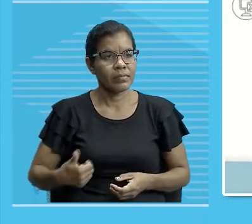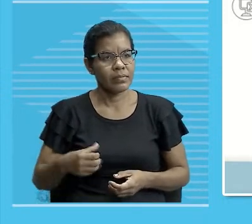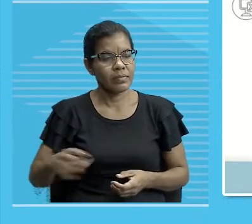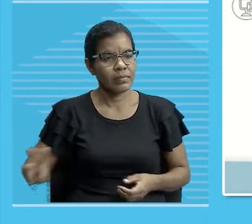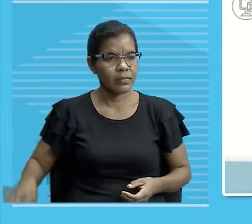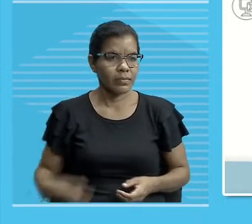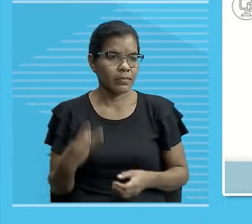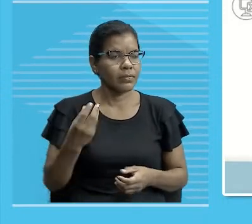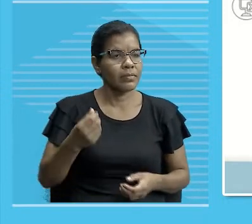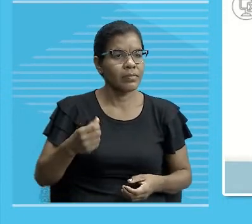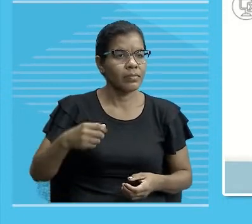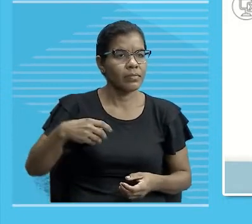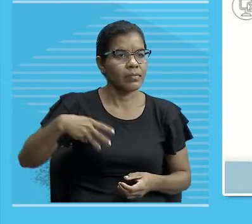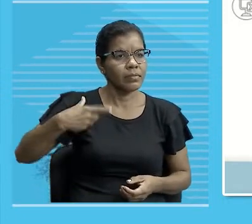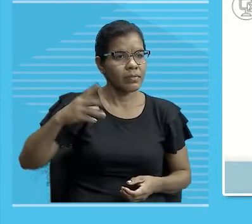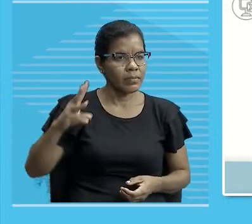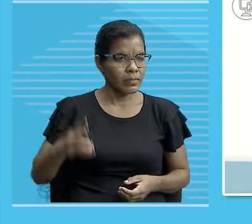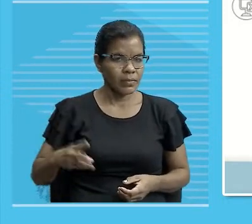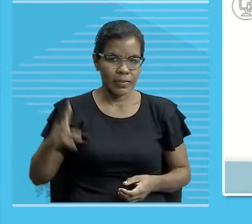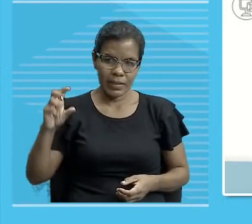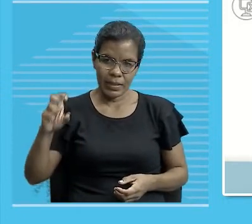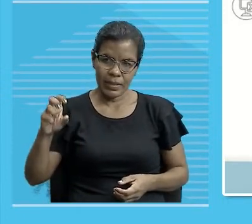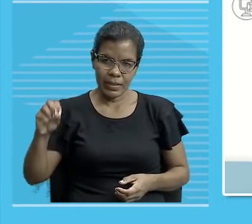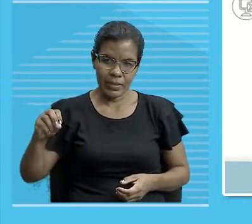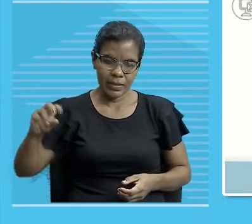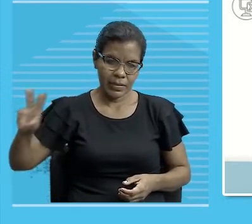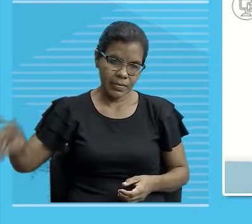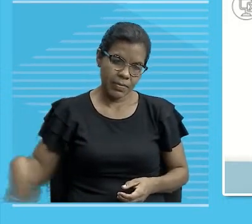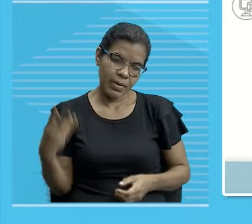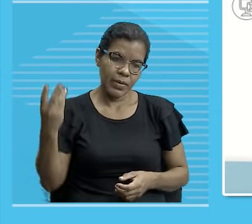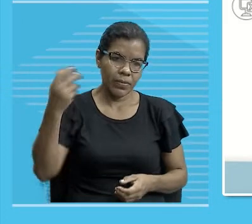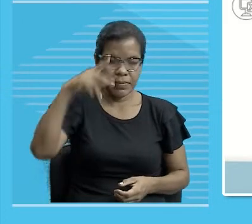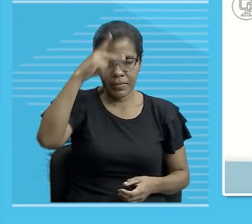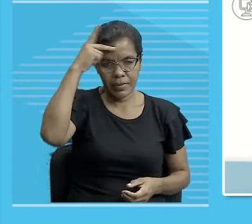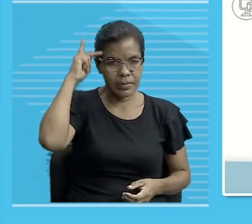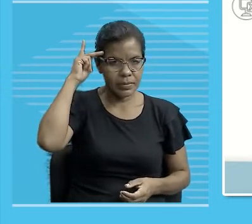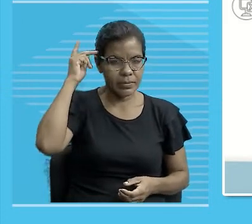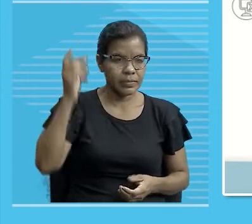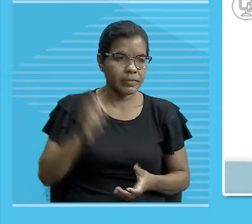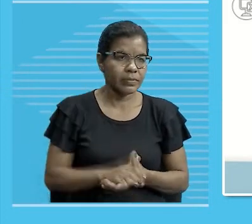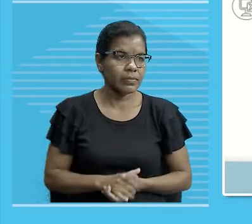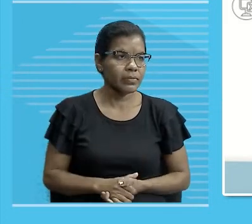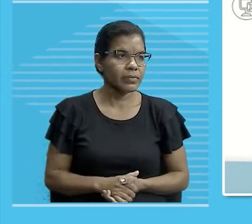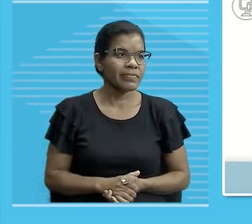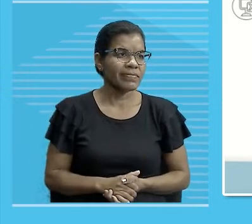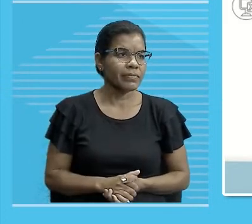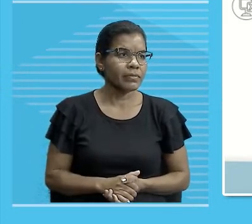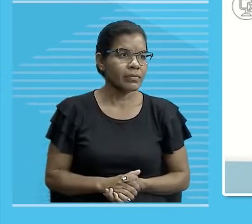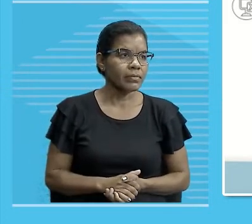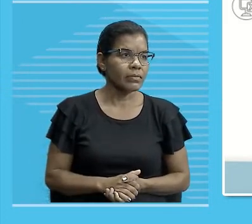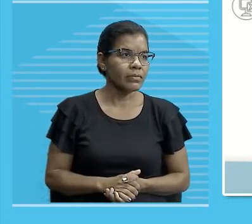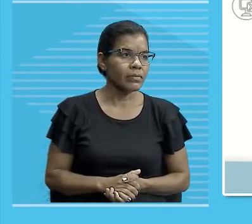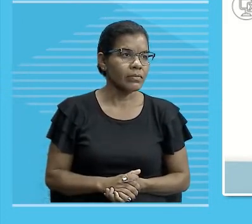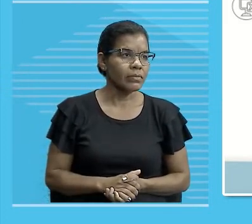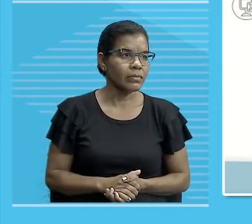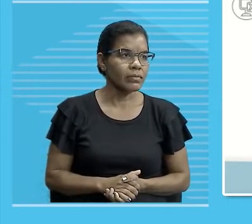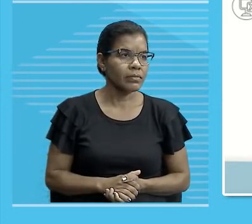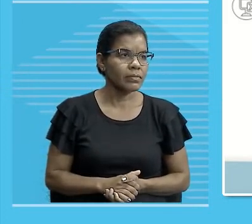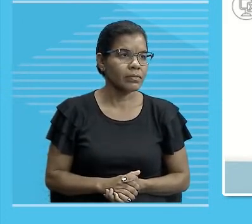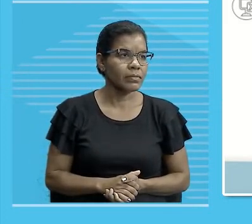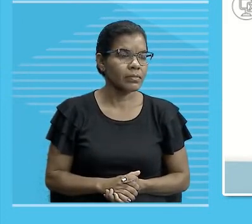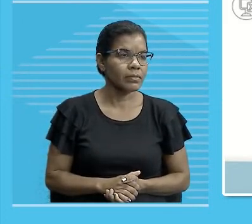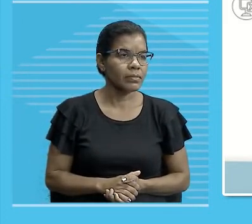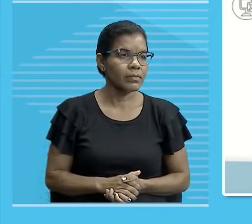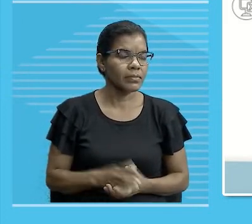milhões e 500 mil pessoas, 21,5, né? São 215 milhões de habitantes, é